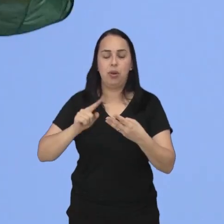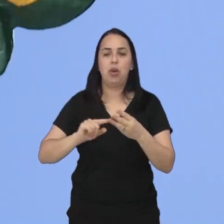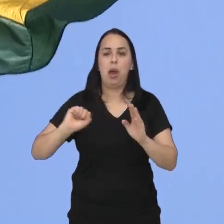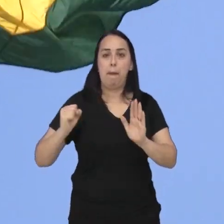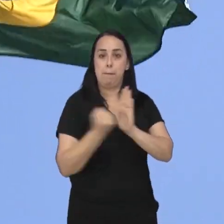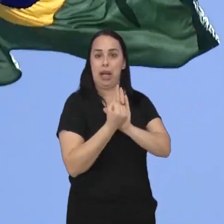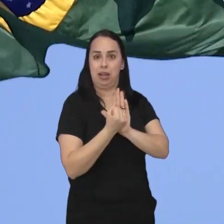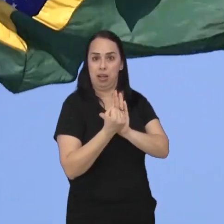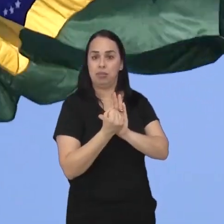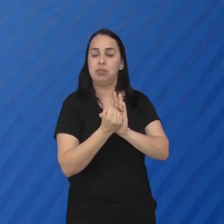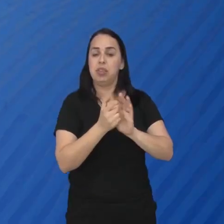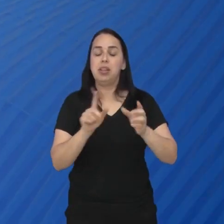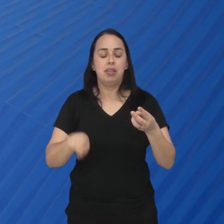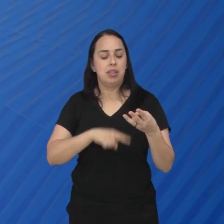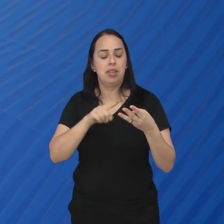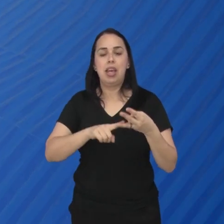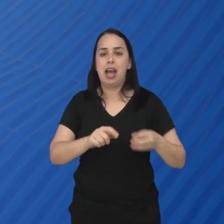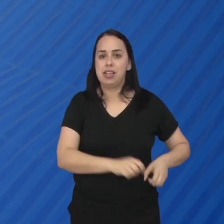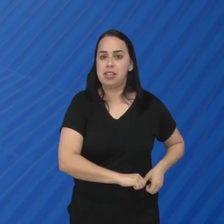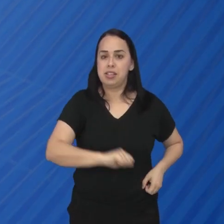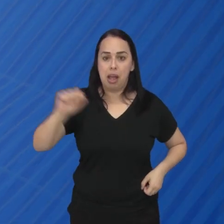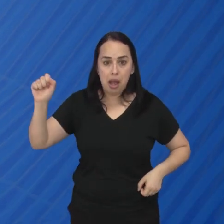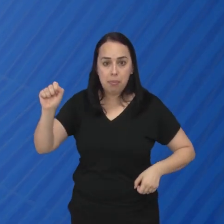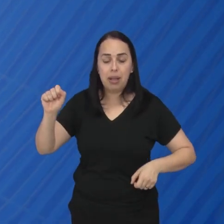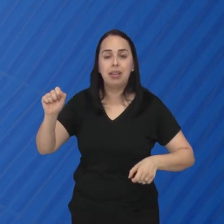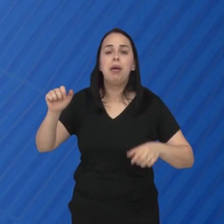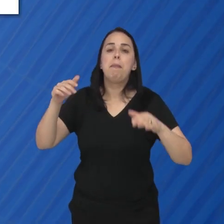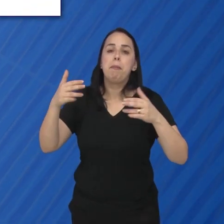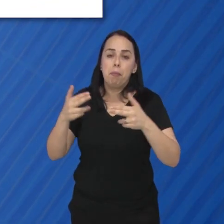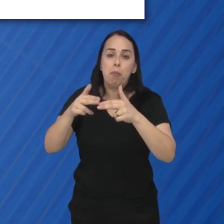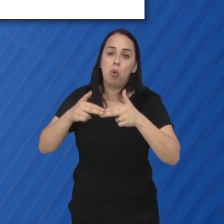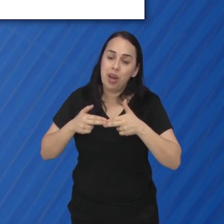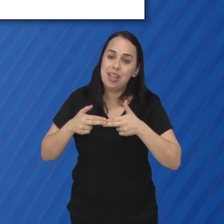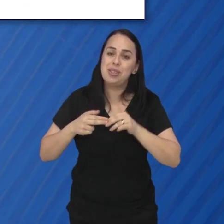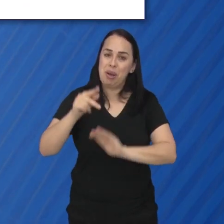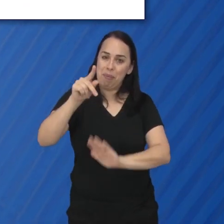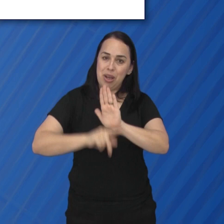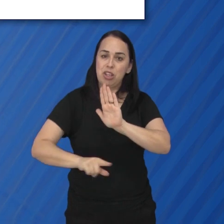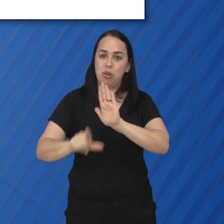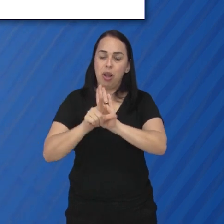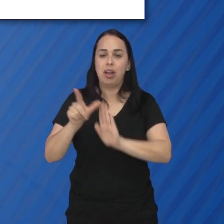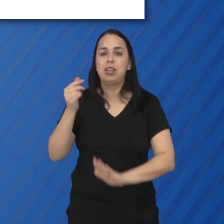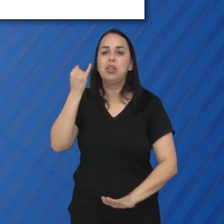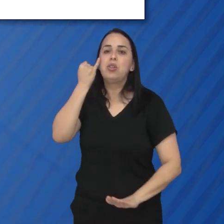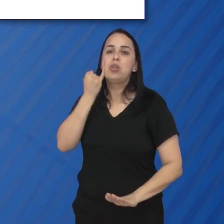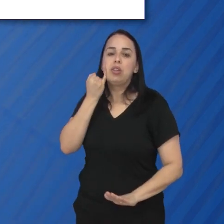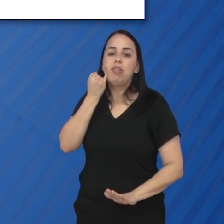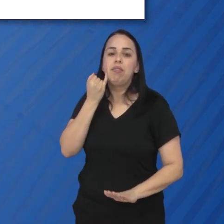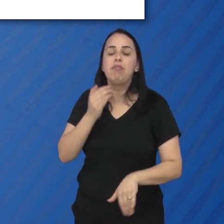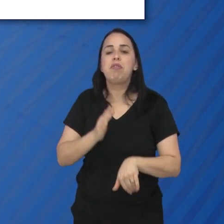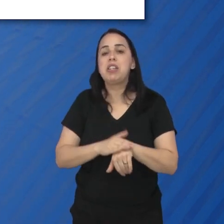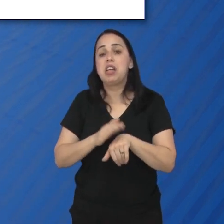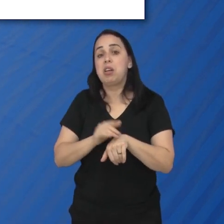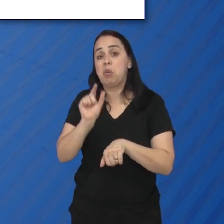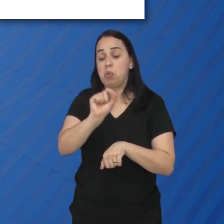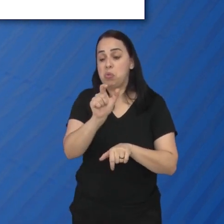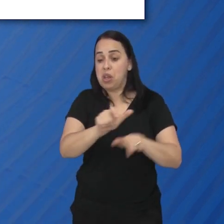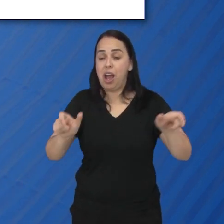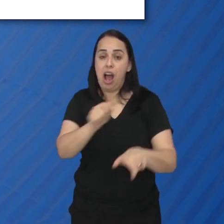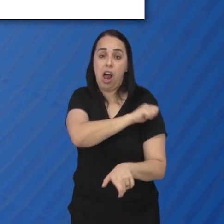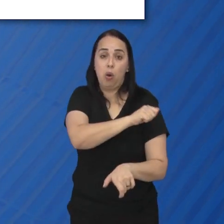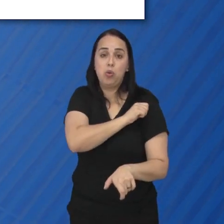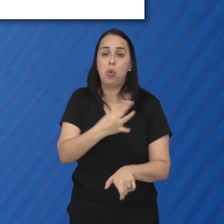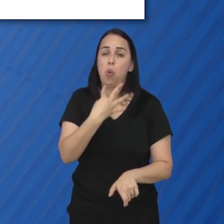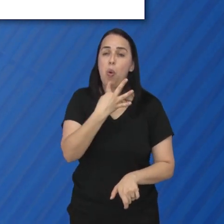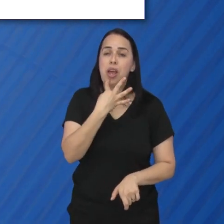armas e o selo nacional. O projeto de lei do vereador Zé Luiz pretende resgatar esse momento cívico, fazer com que os alunos da